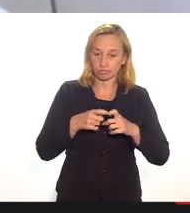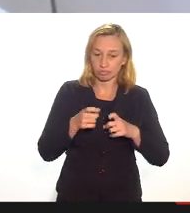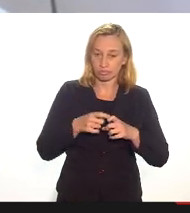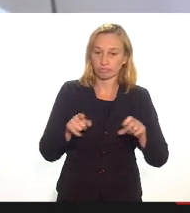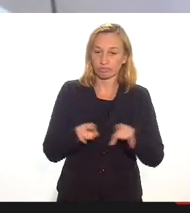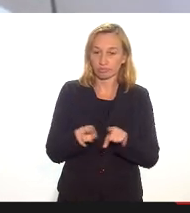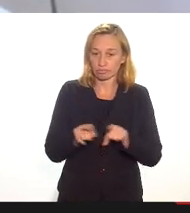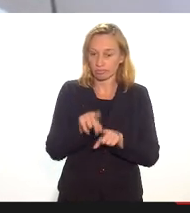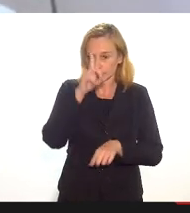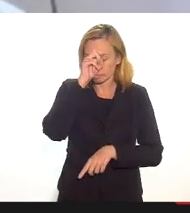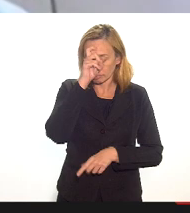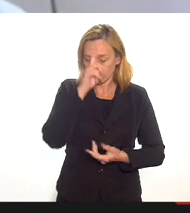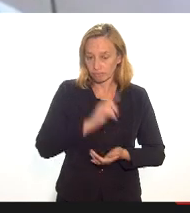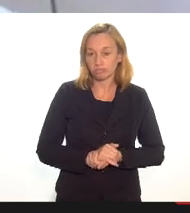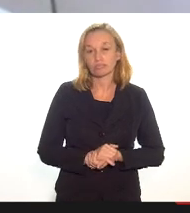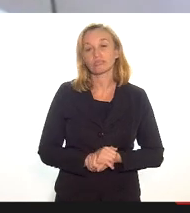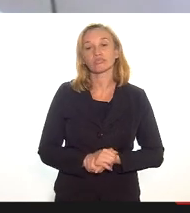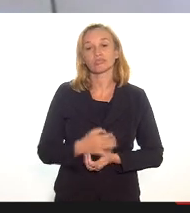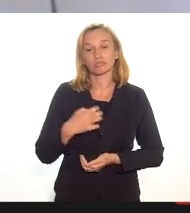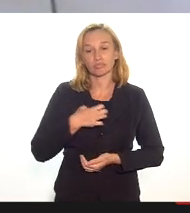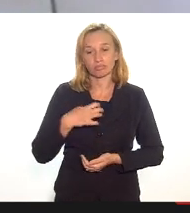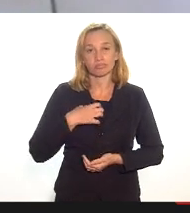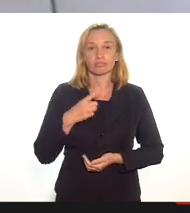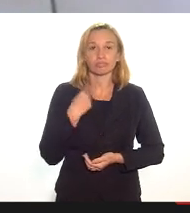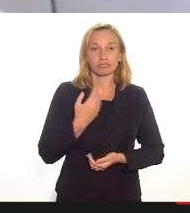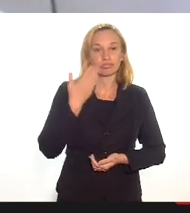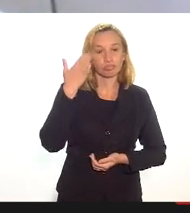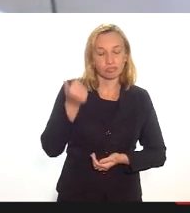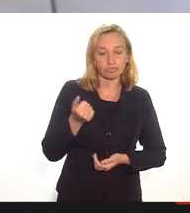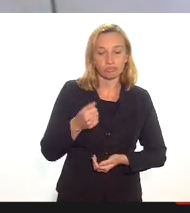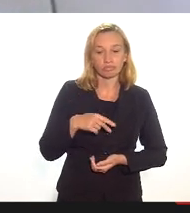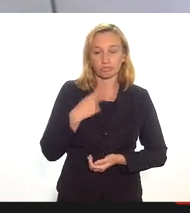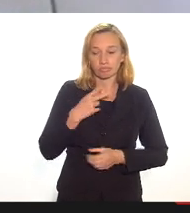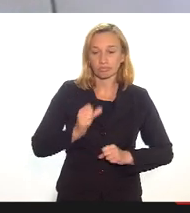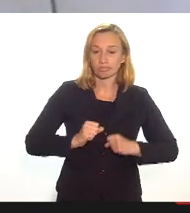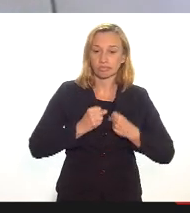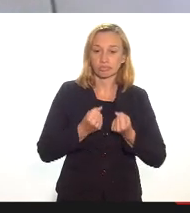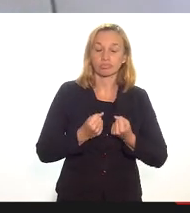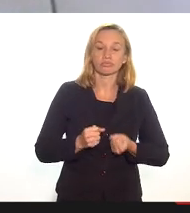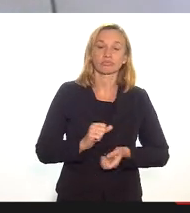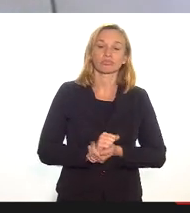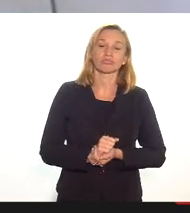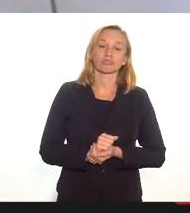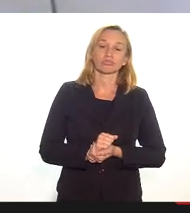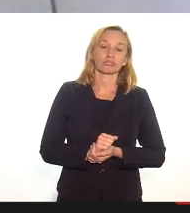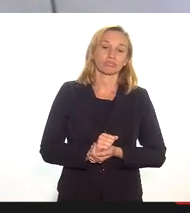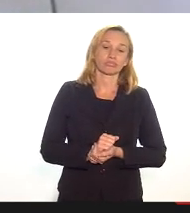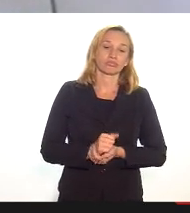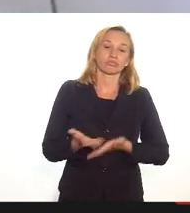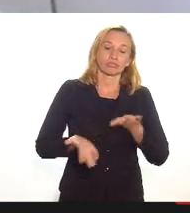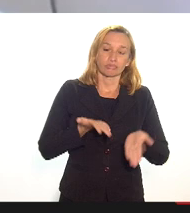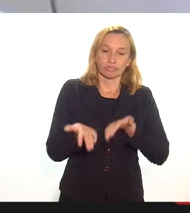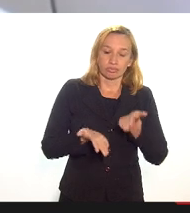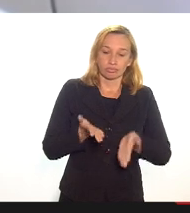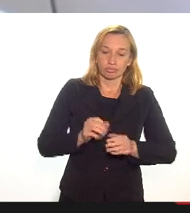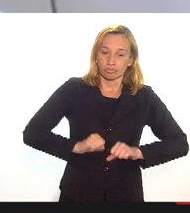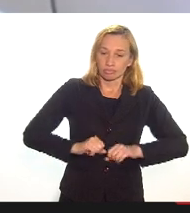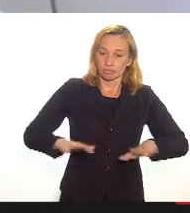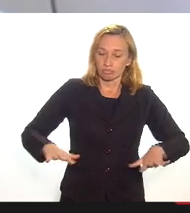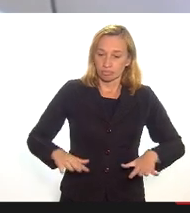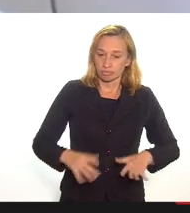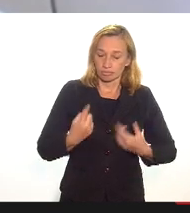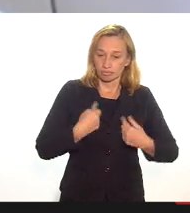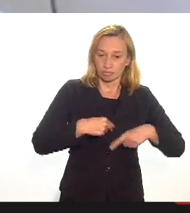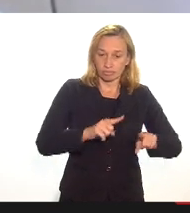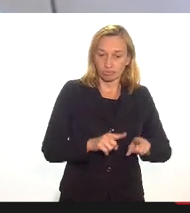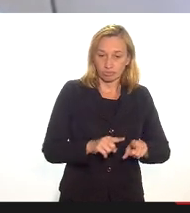hospitalar adequado. Nesse sentido, a gente sabe, reforça sempre, que para cuidar da pandemia e para enfrentar o coronavírus,